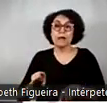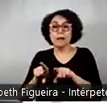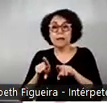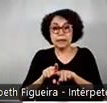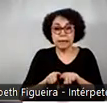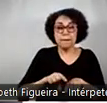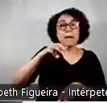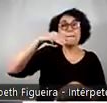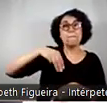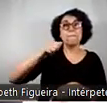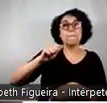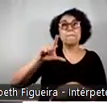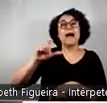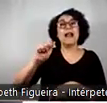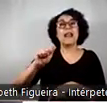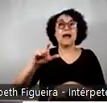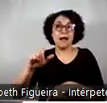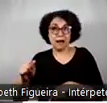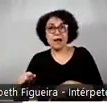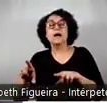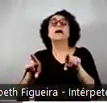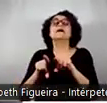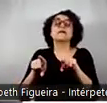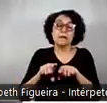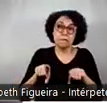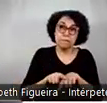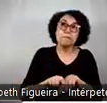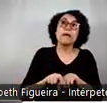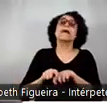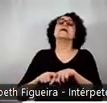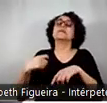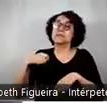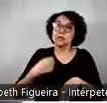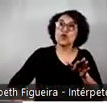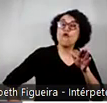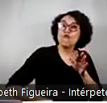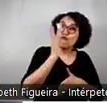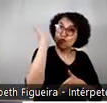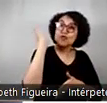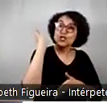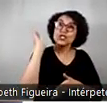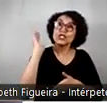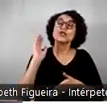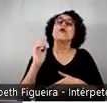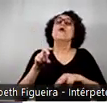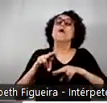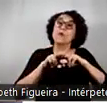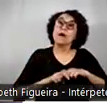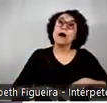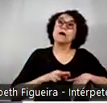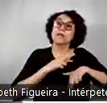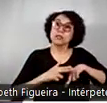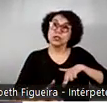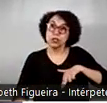por uma questão de gênero, né? Então a Malala, ela foi perseguida, né, por ser uma mulher que estava ali